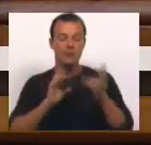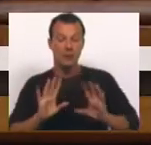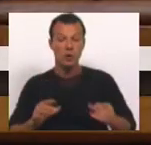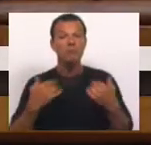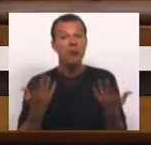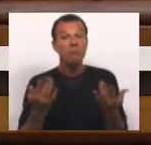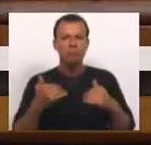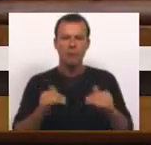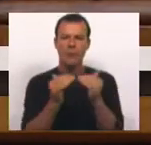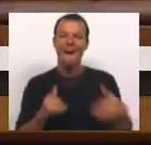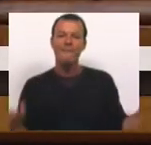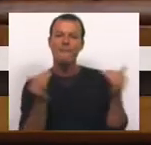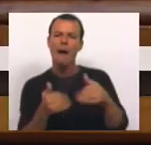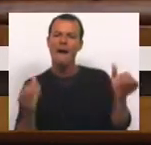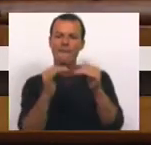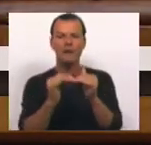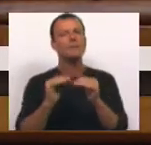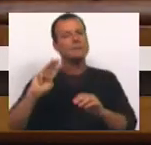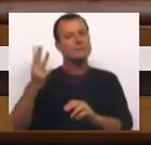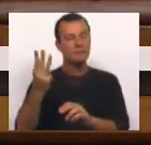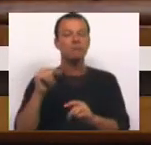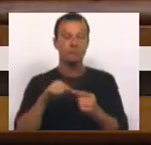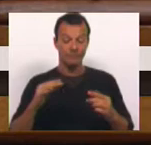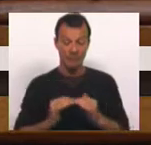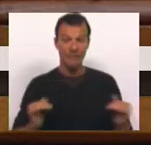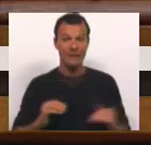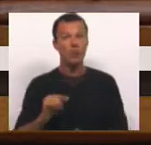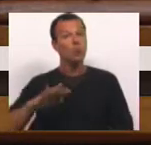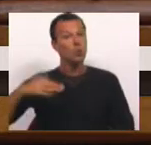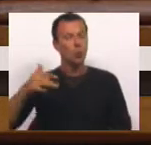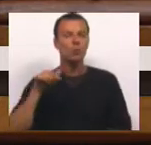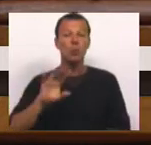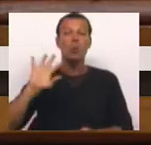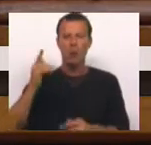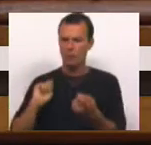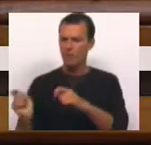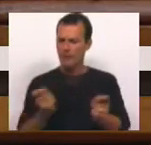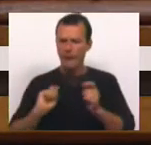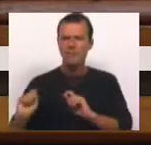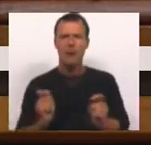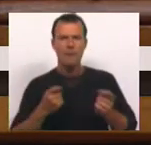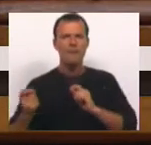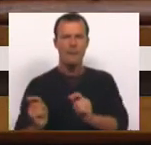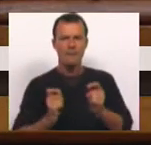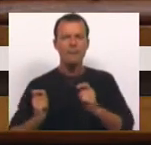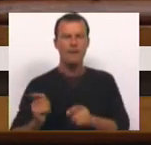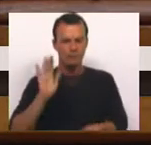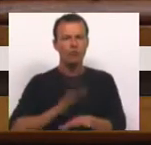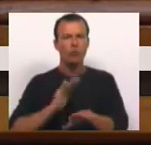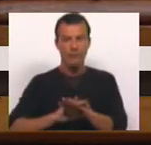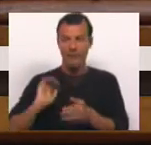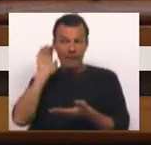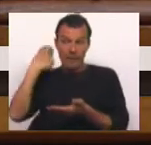que importa percorrer com o tempo devido. A primeira foi aquela em que o debate se fez, muito impulsionado pela petição já